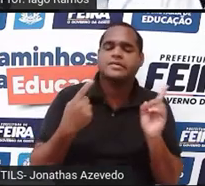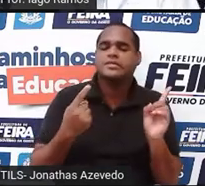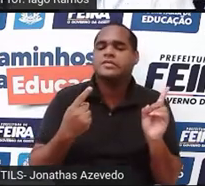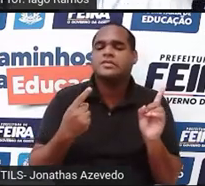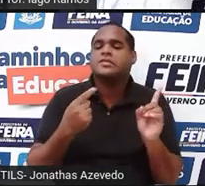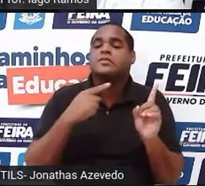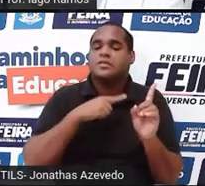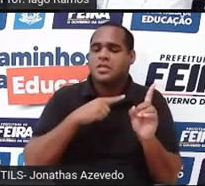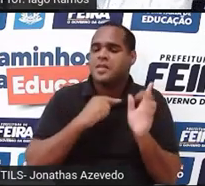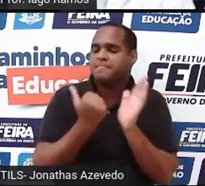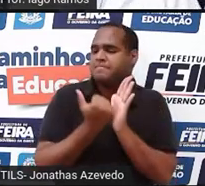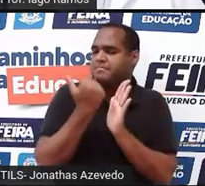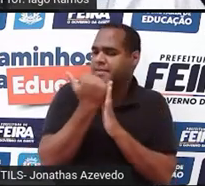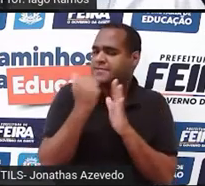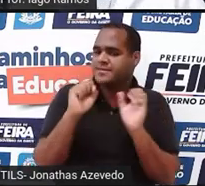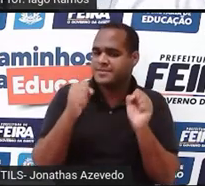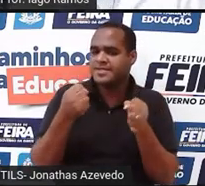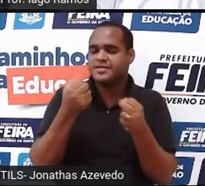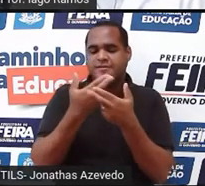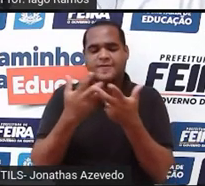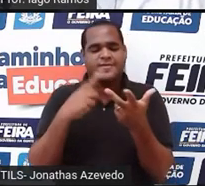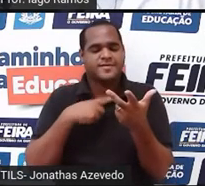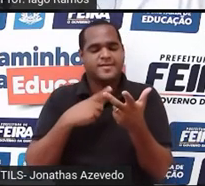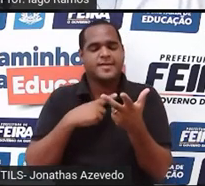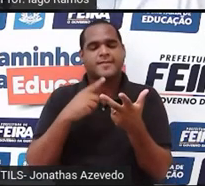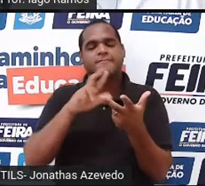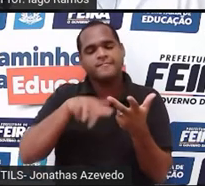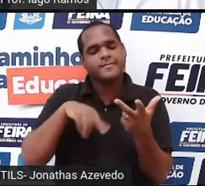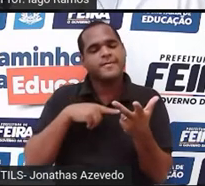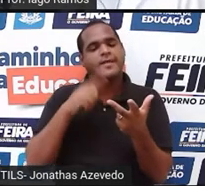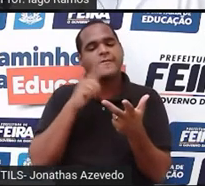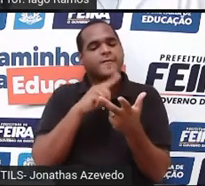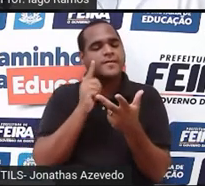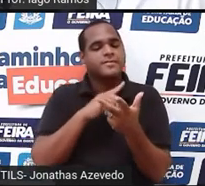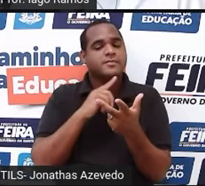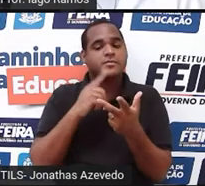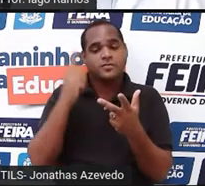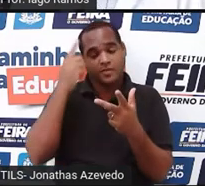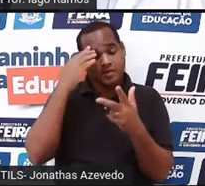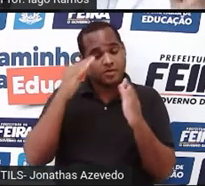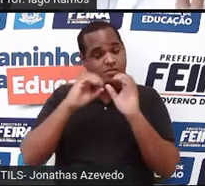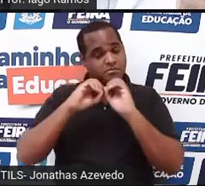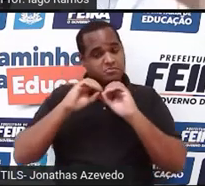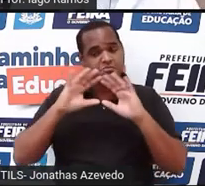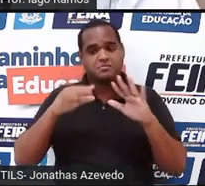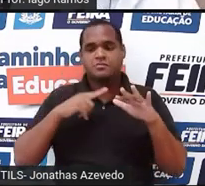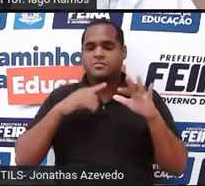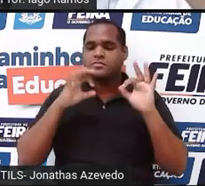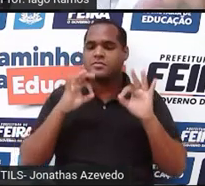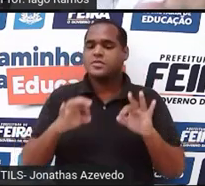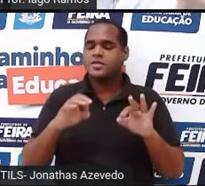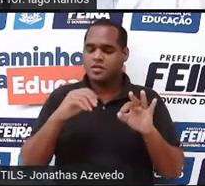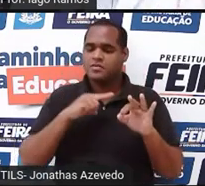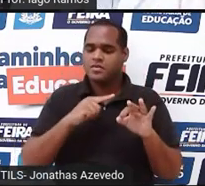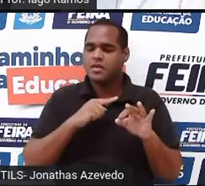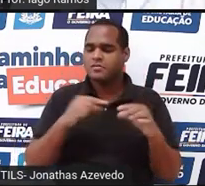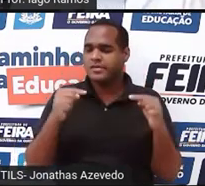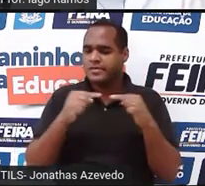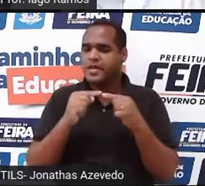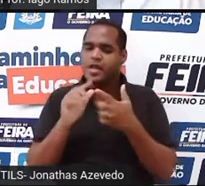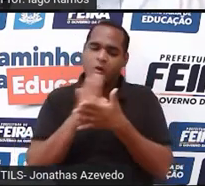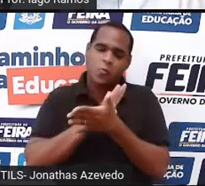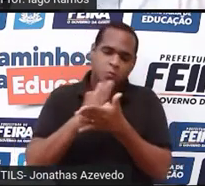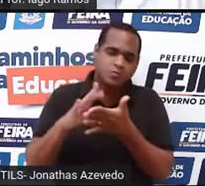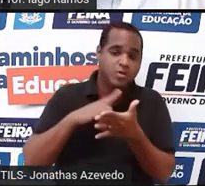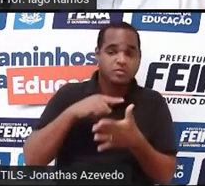o que tem mais coisas para gente ver nessa aula e aí a gente acaba esclarecendo certamente algum momento